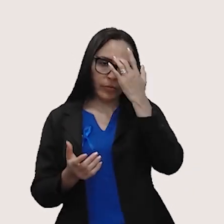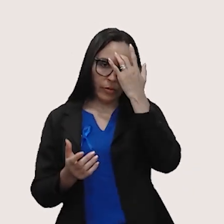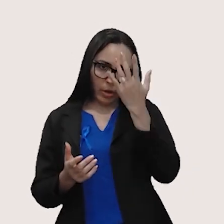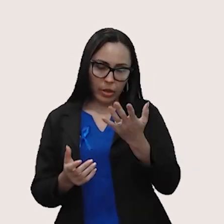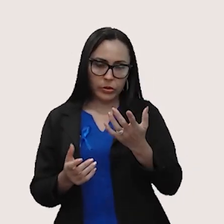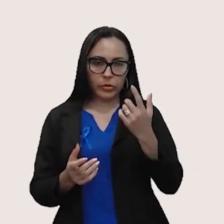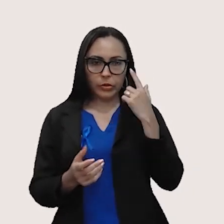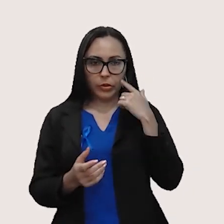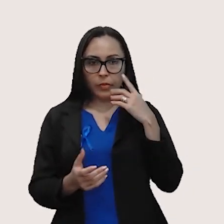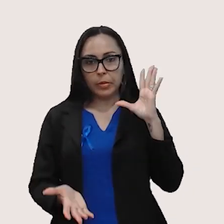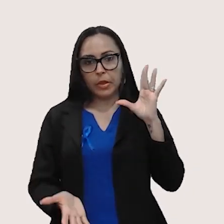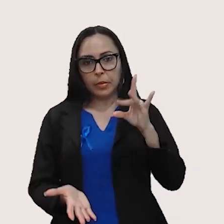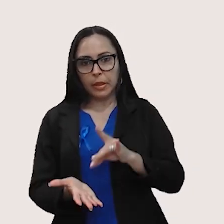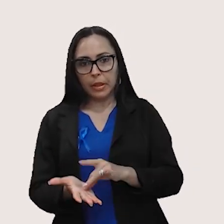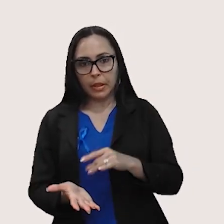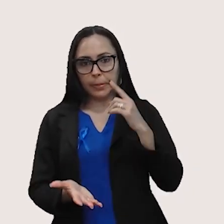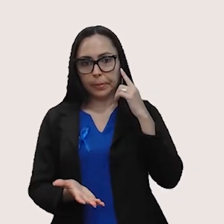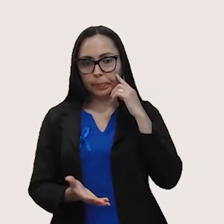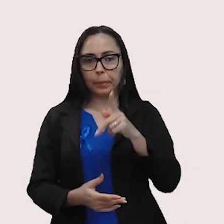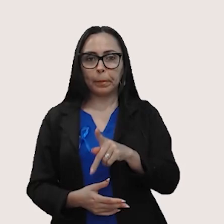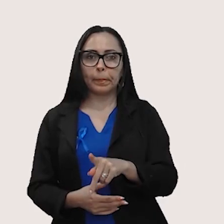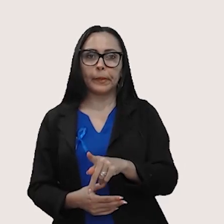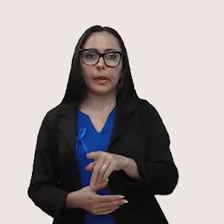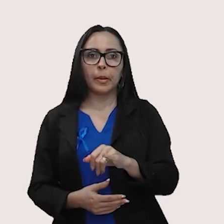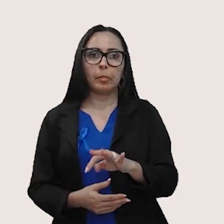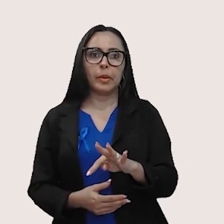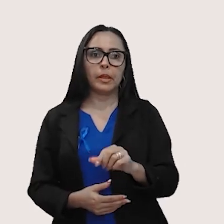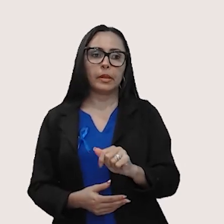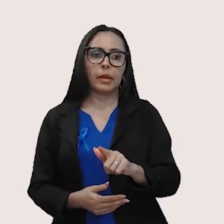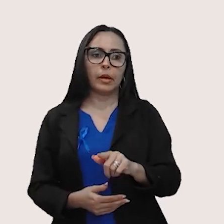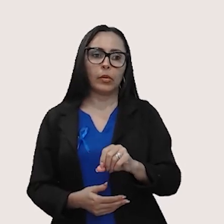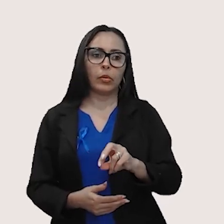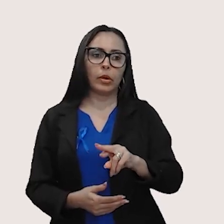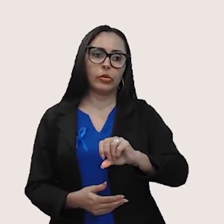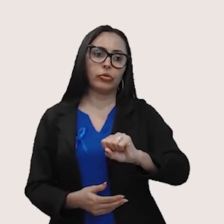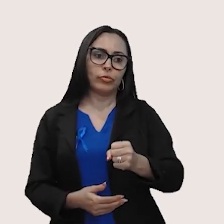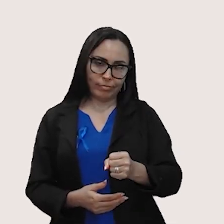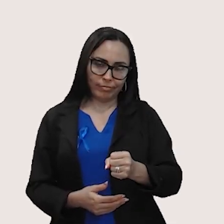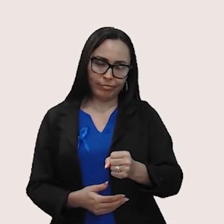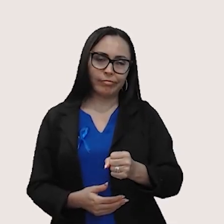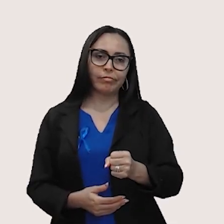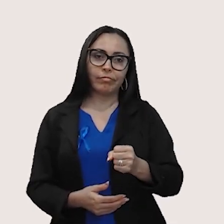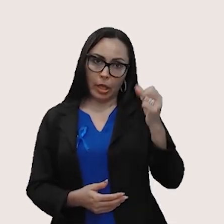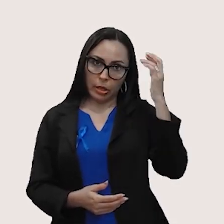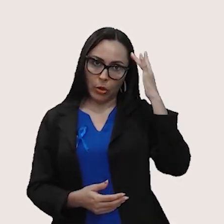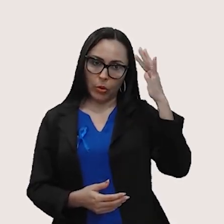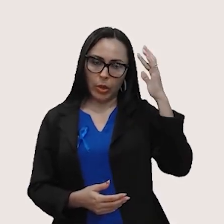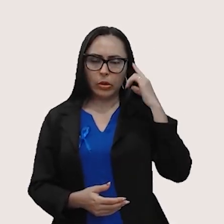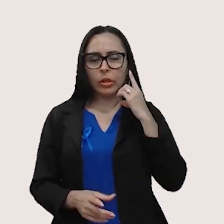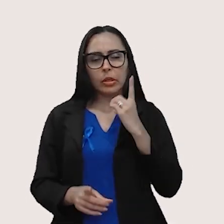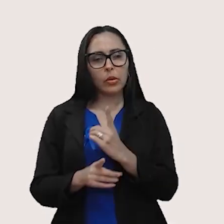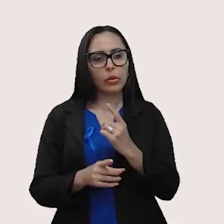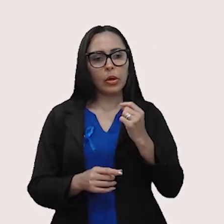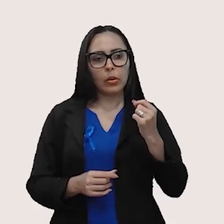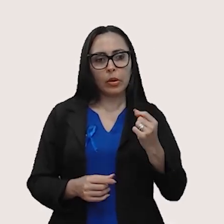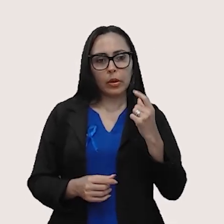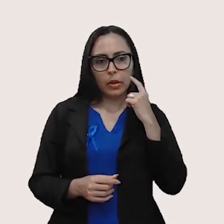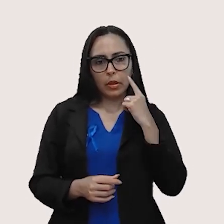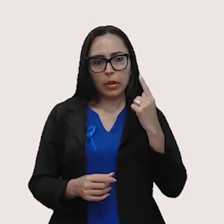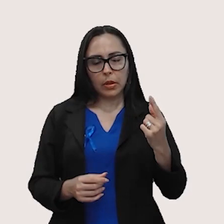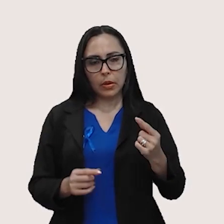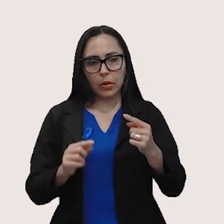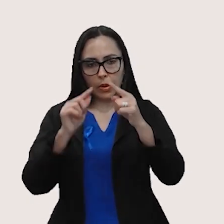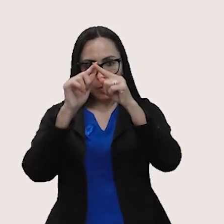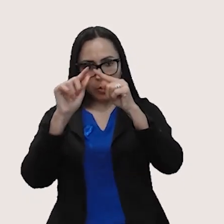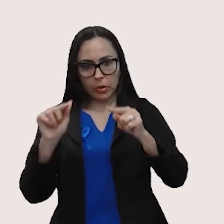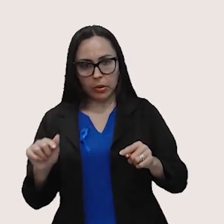o teorema de Pitágoras. E quando a gente aplica o teorema de Pitágoras, a gente encontra assim, ó, hipotenusa ao quadrado